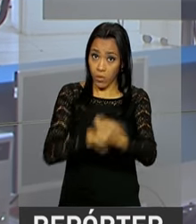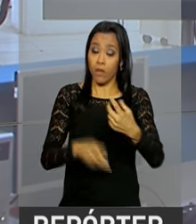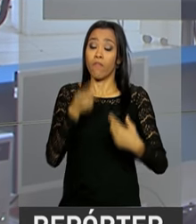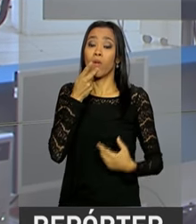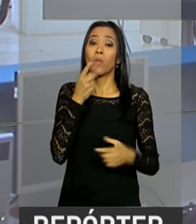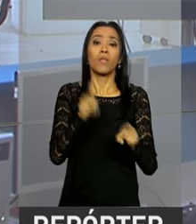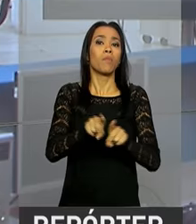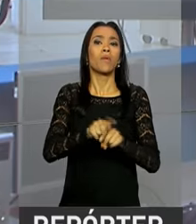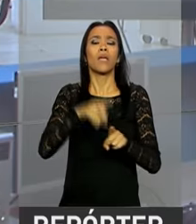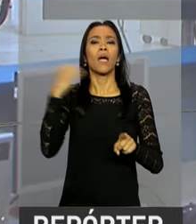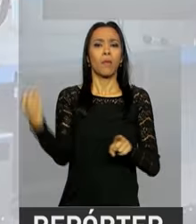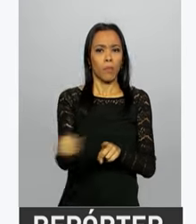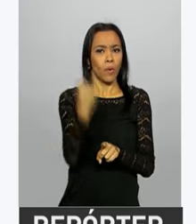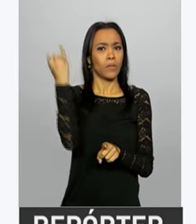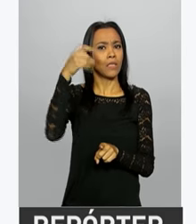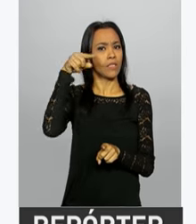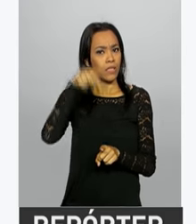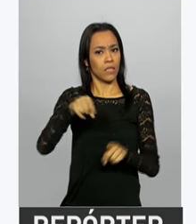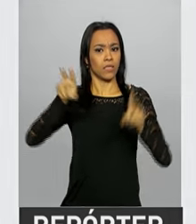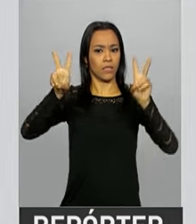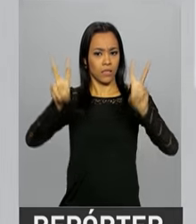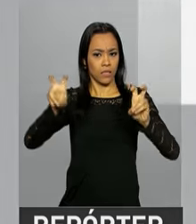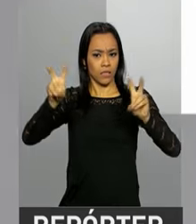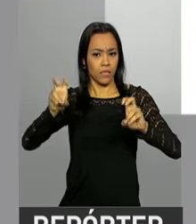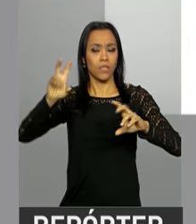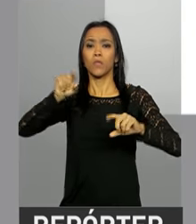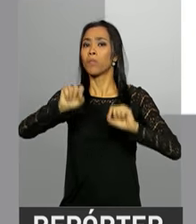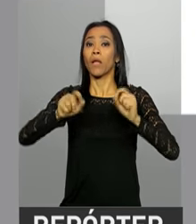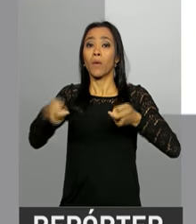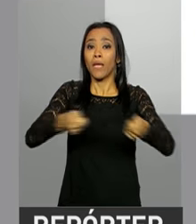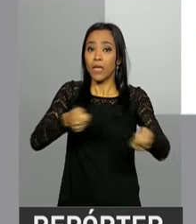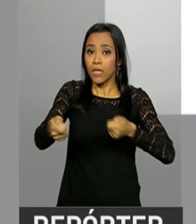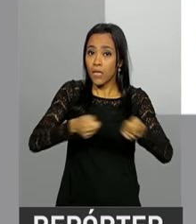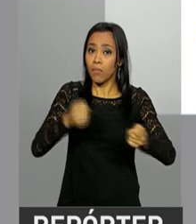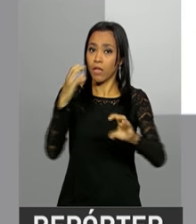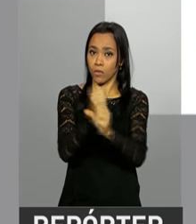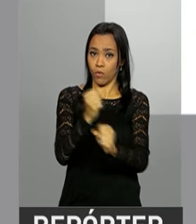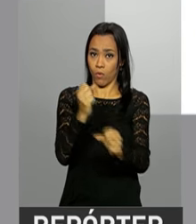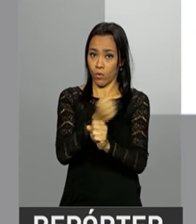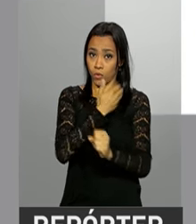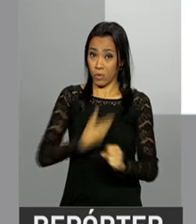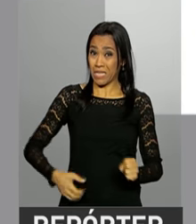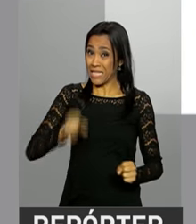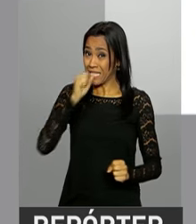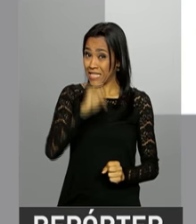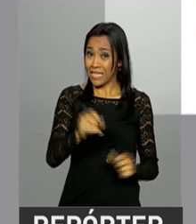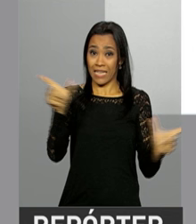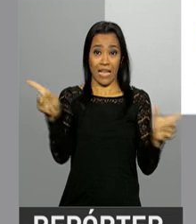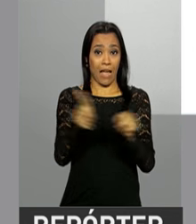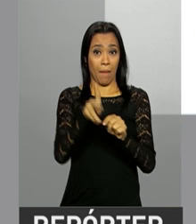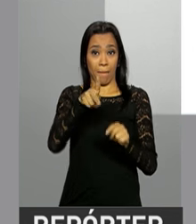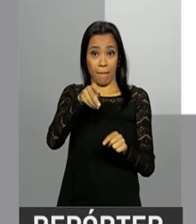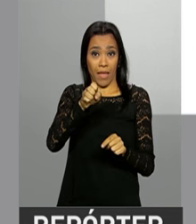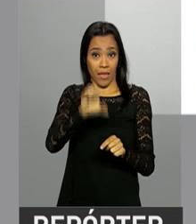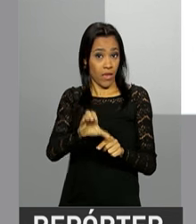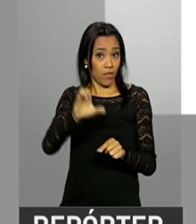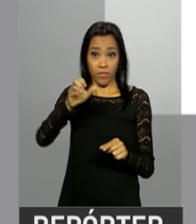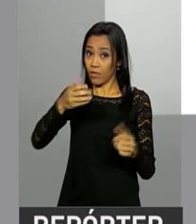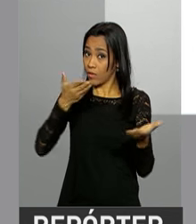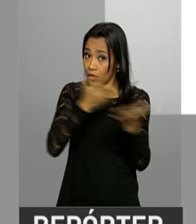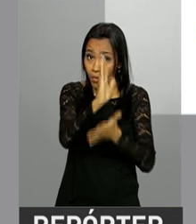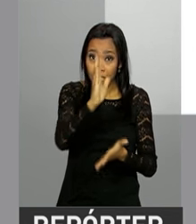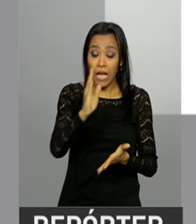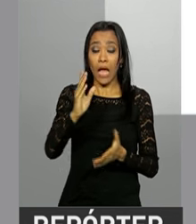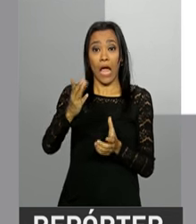importância dessa matéria para o equilíbrio das contas públicas e afirmou que se a PEC não for aprovada, a dívida bruta